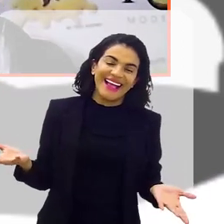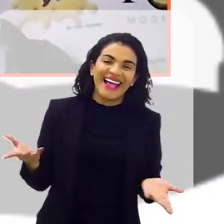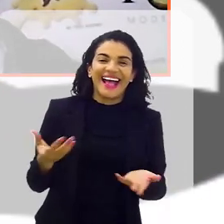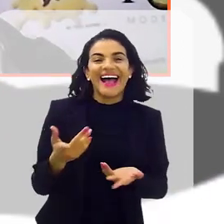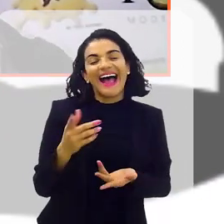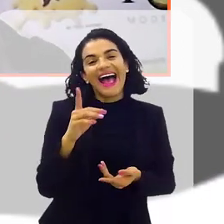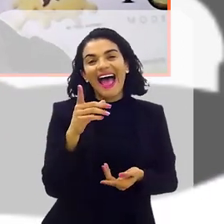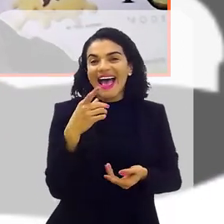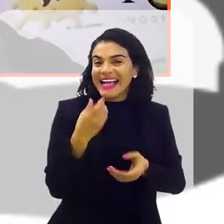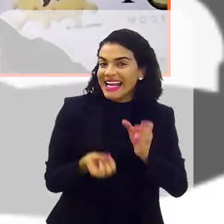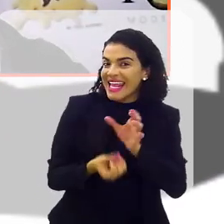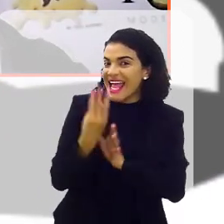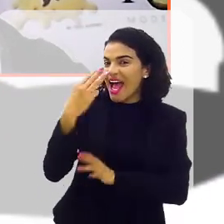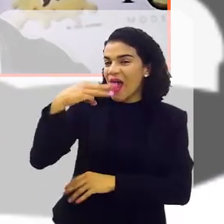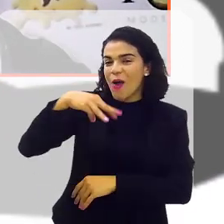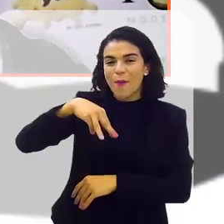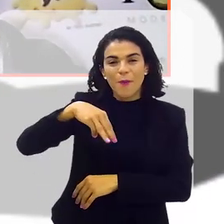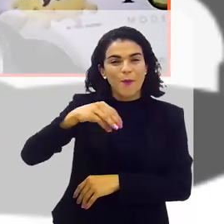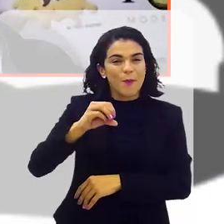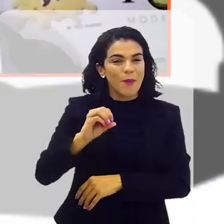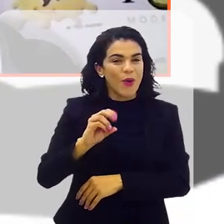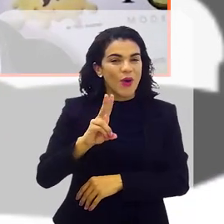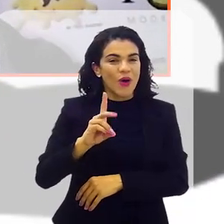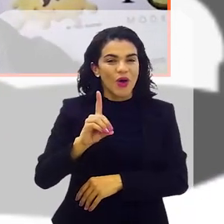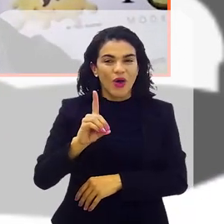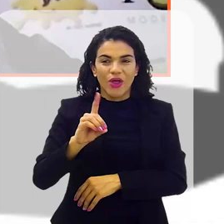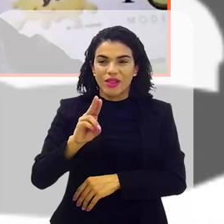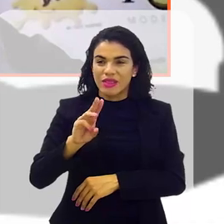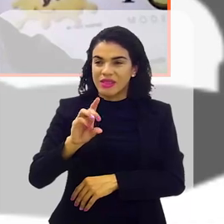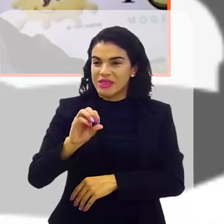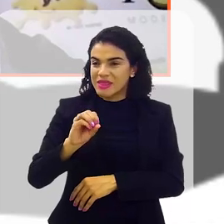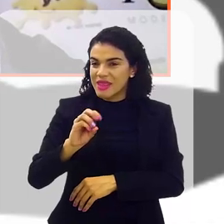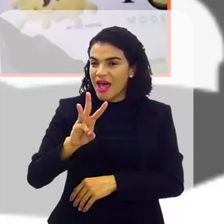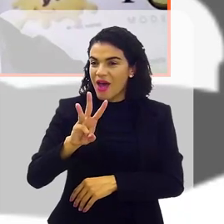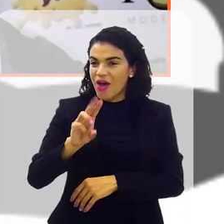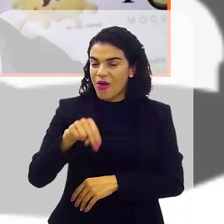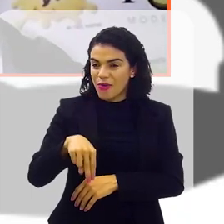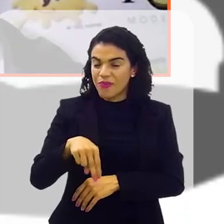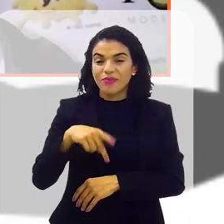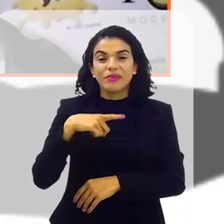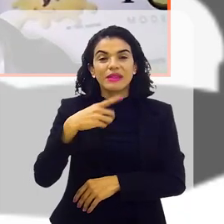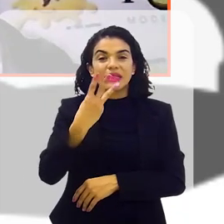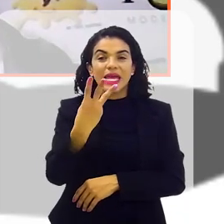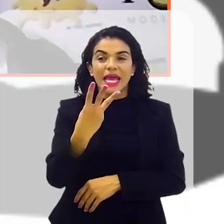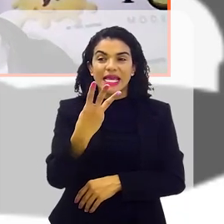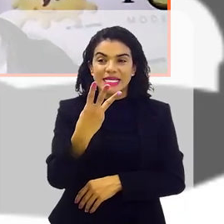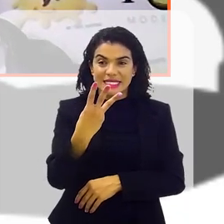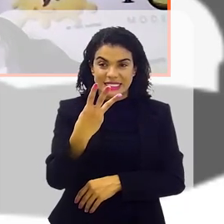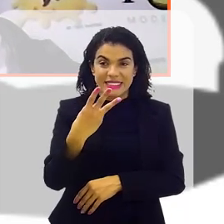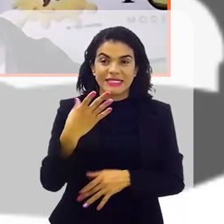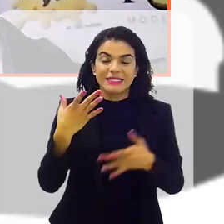fazer o espetáculo do modal junto com outras eram três ou quatro peças todas